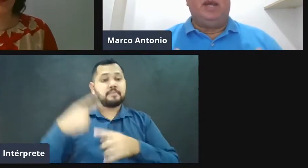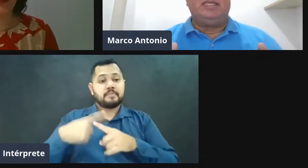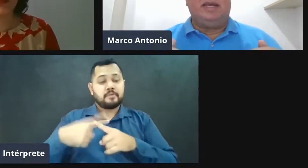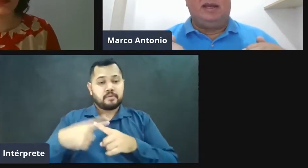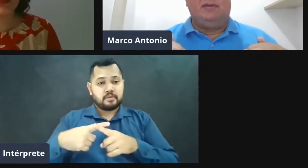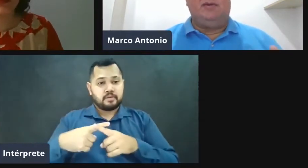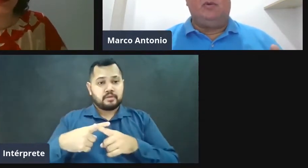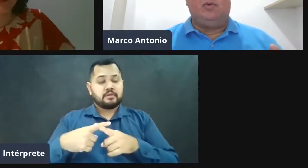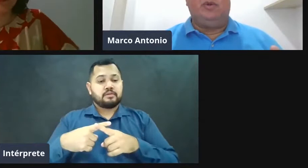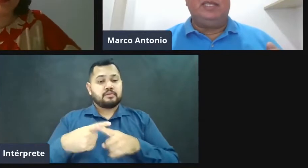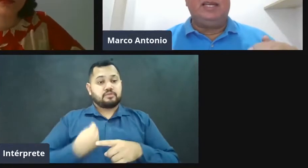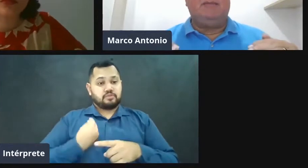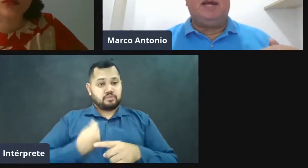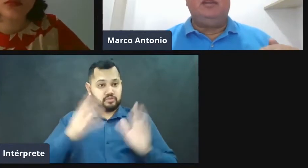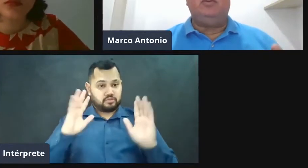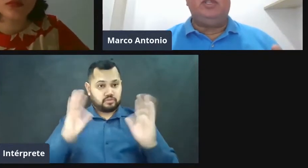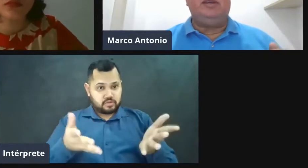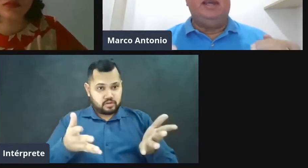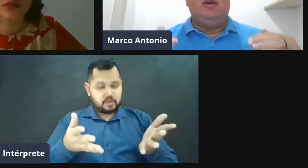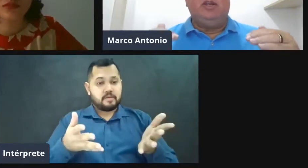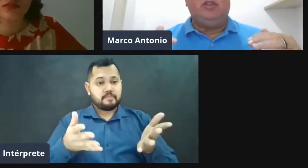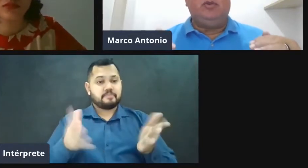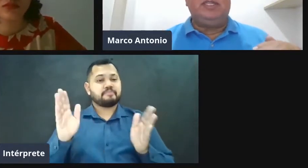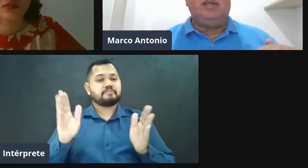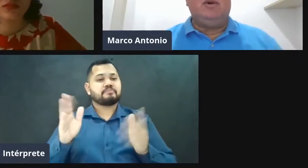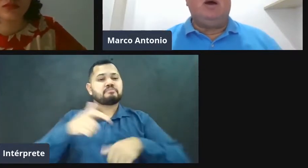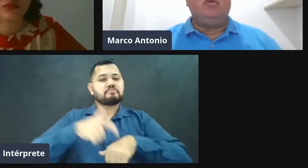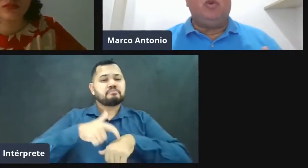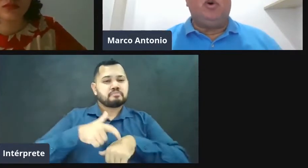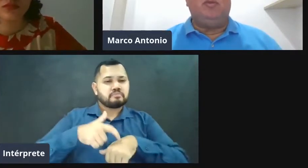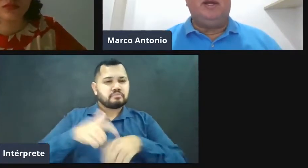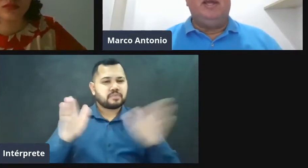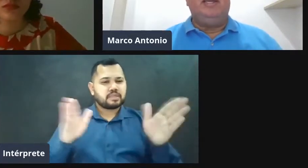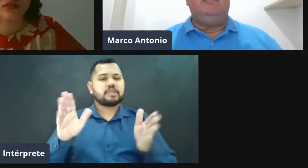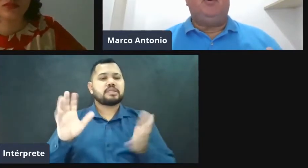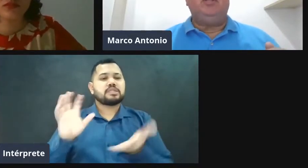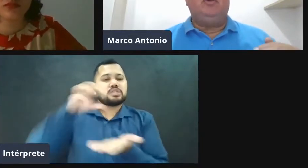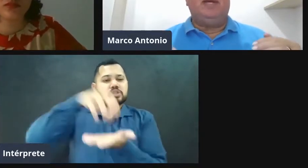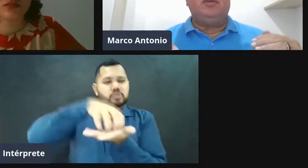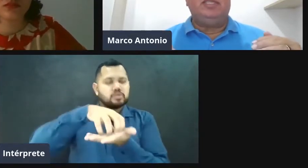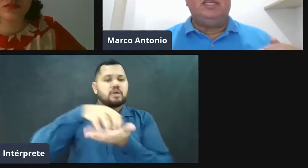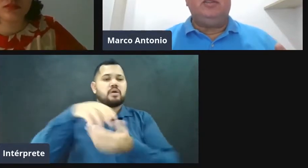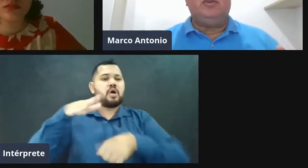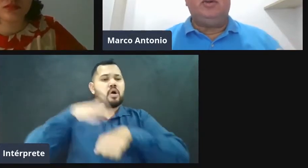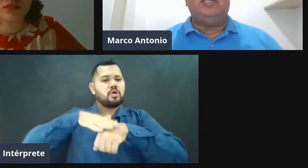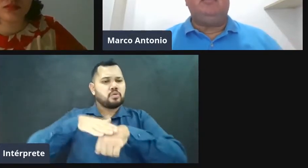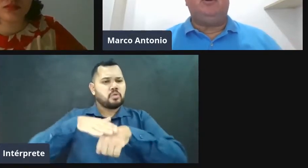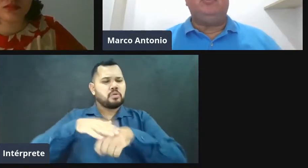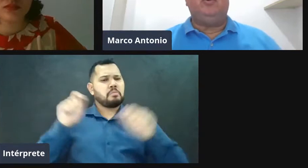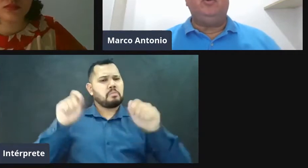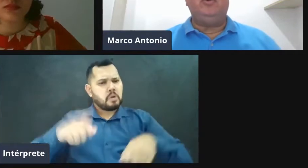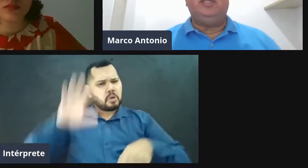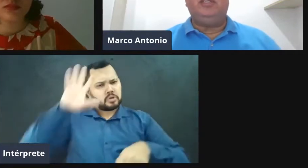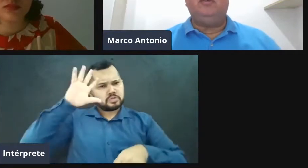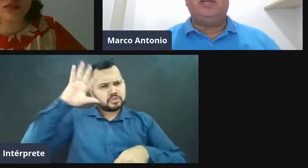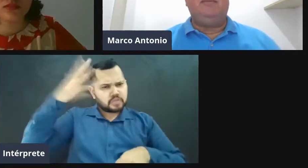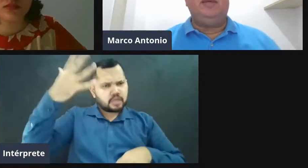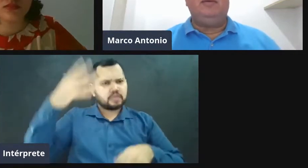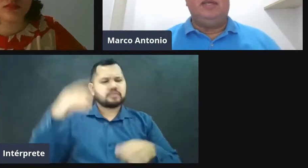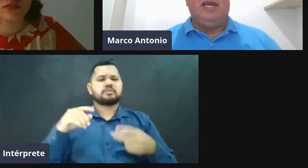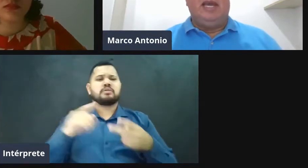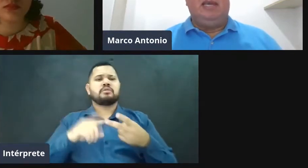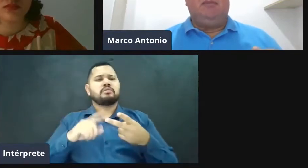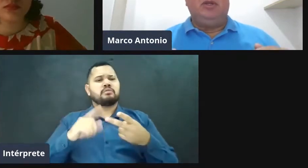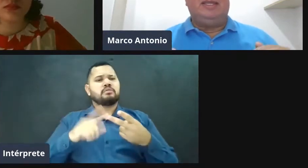estando com essa nesse gabarito de instituição autônoma, que pode tomar suas decisões, que pode conduzir